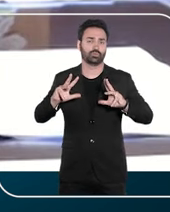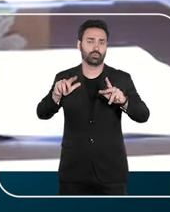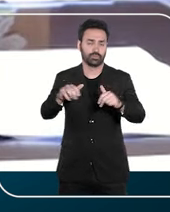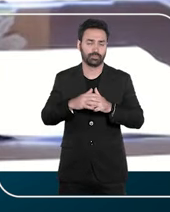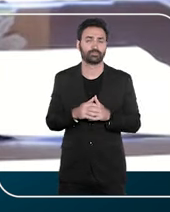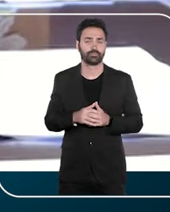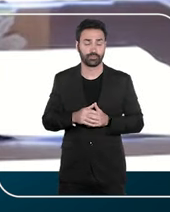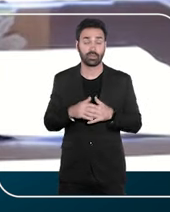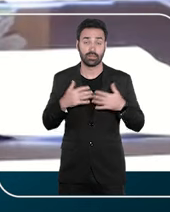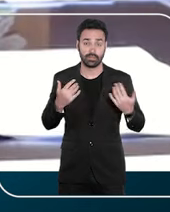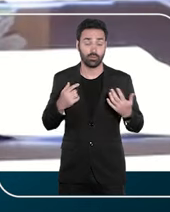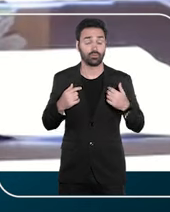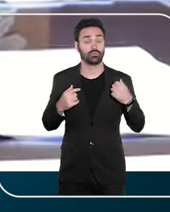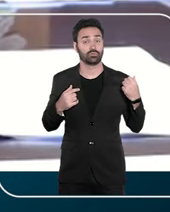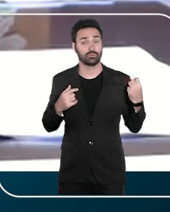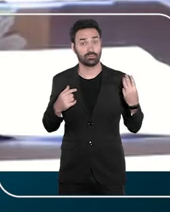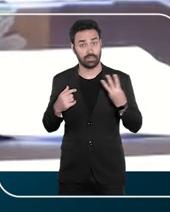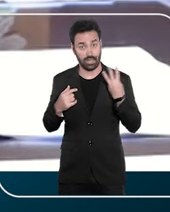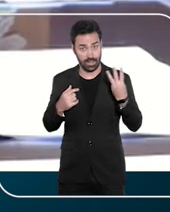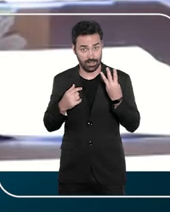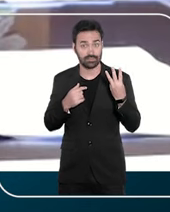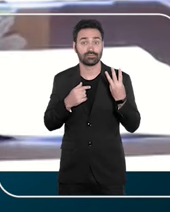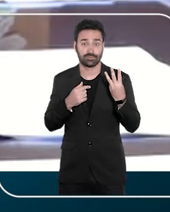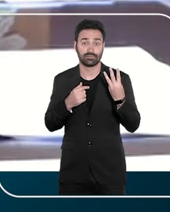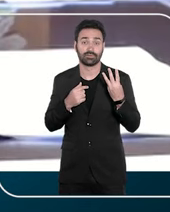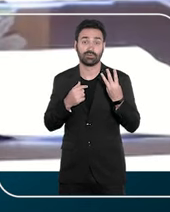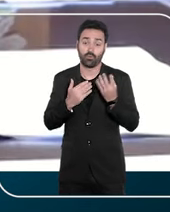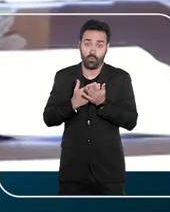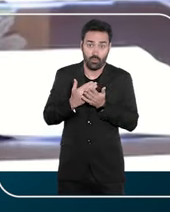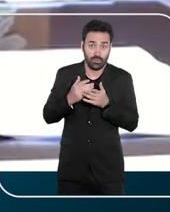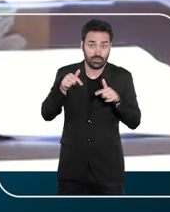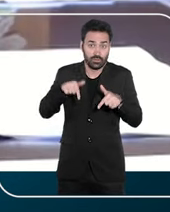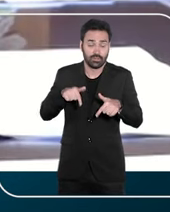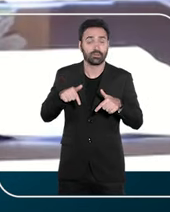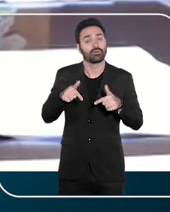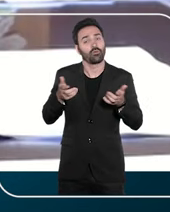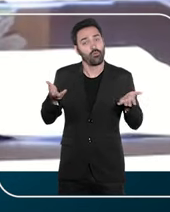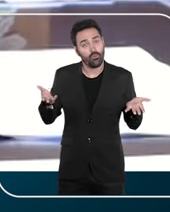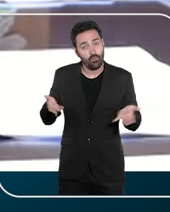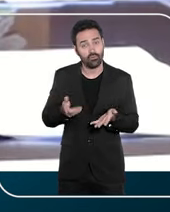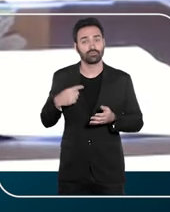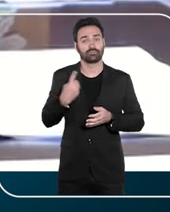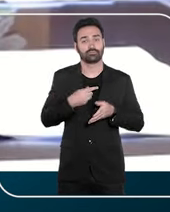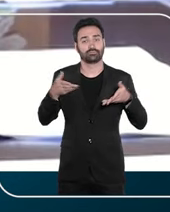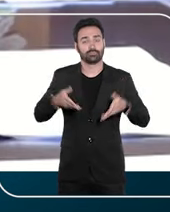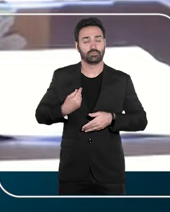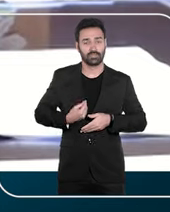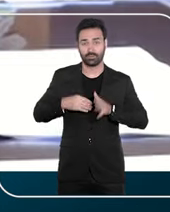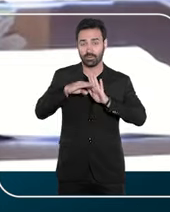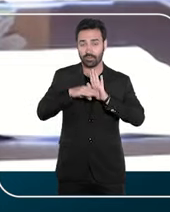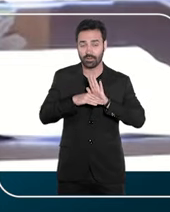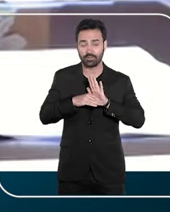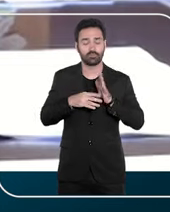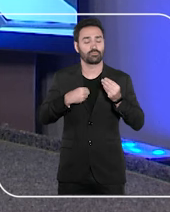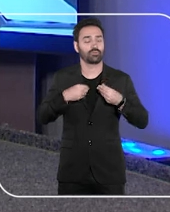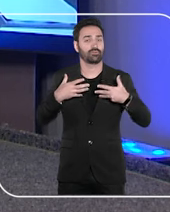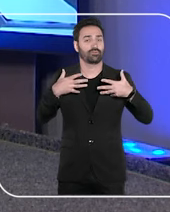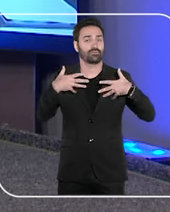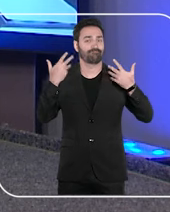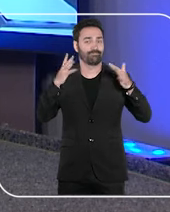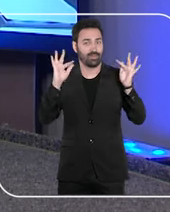nós três, né, que chegamos juntos aqui, é uma alegria muito grande poder participar. Eu cumprimento o jornalista